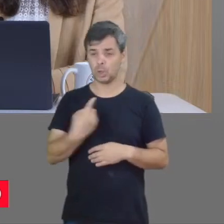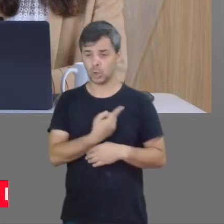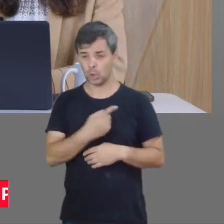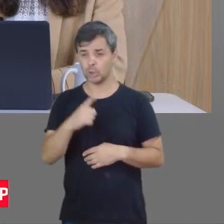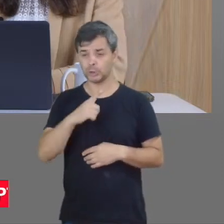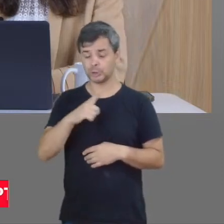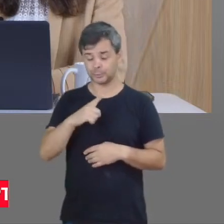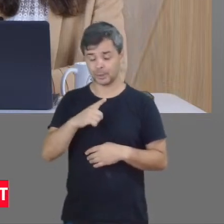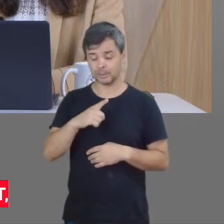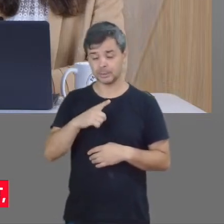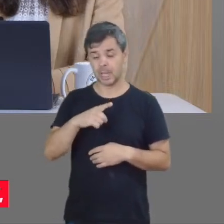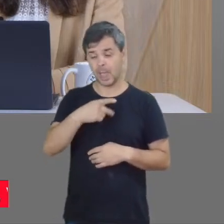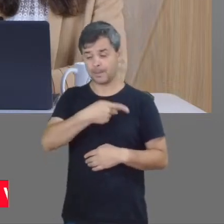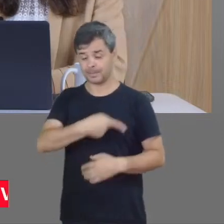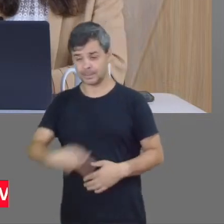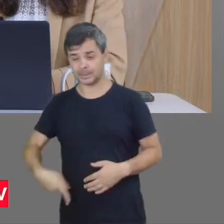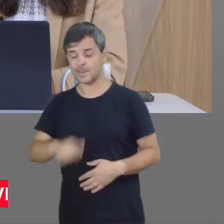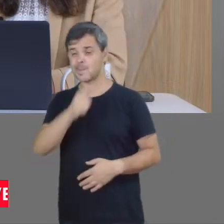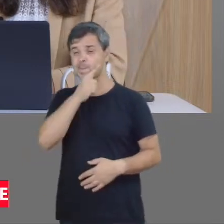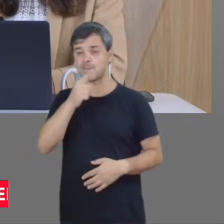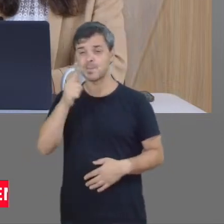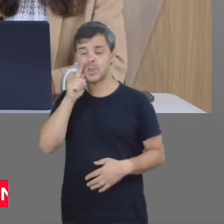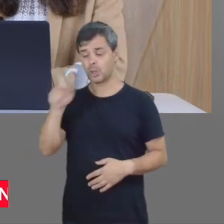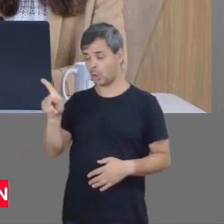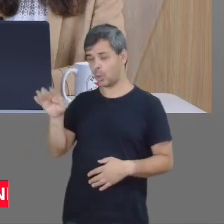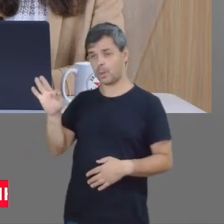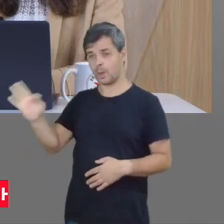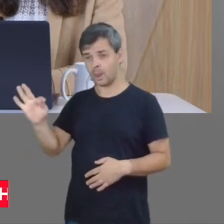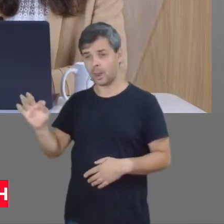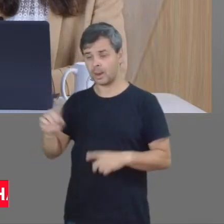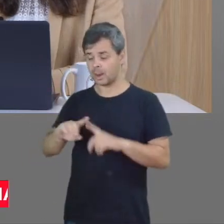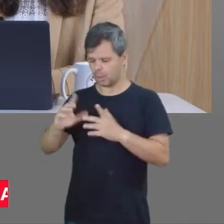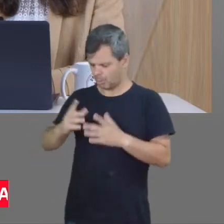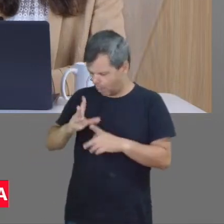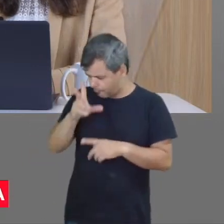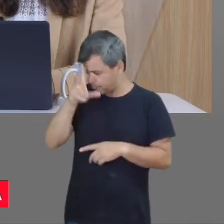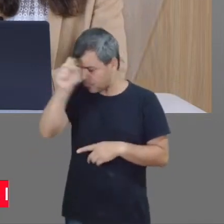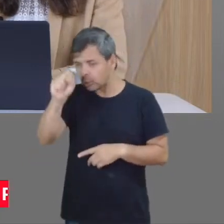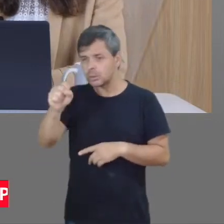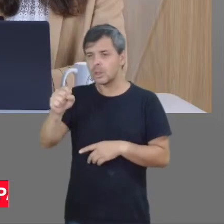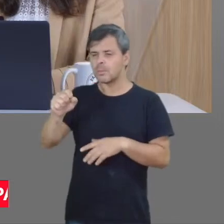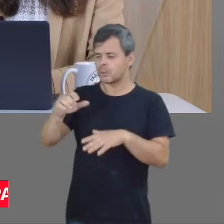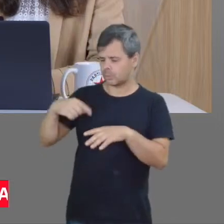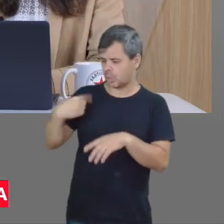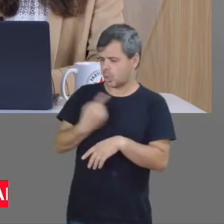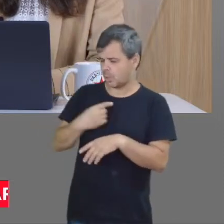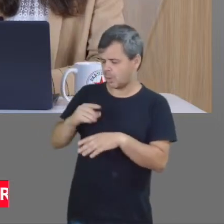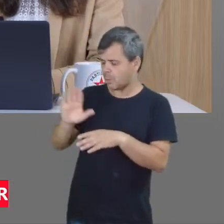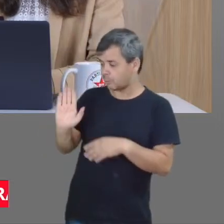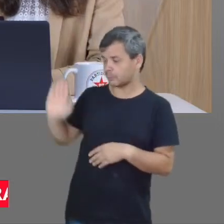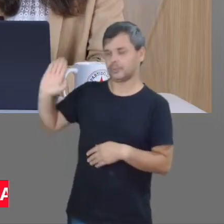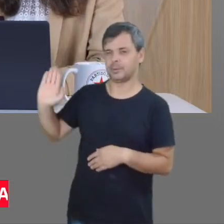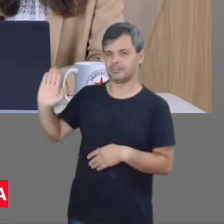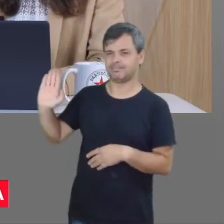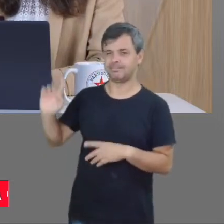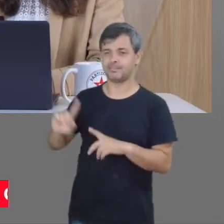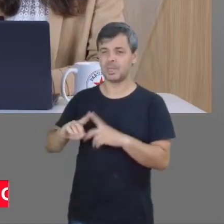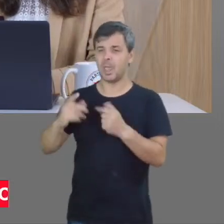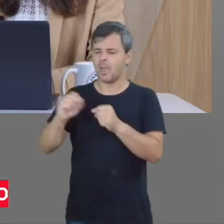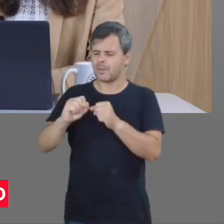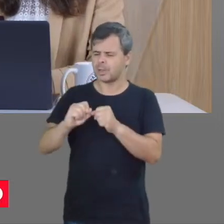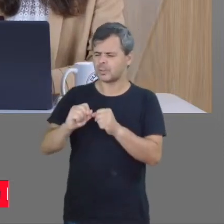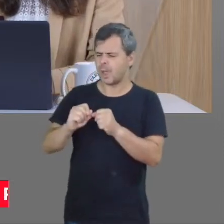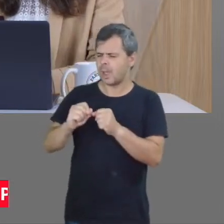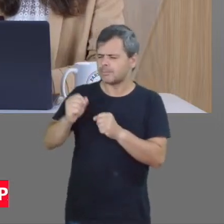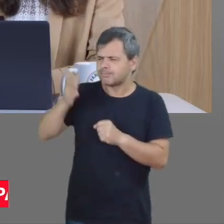a presença da nossa presidenta Gleisi Hoffmann, que deu ainda mais força para esse nosso pré-lançamento. Fez uma